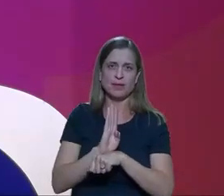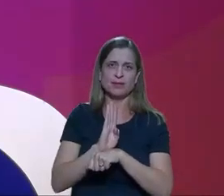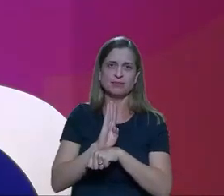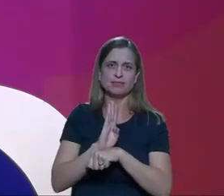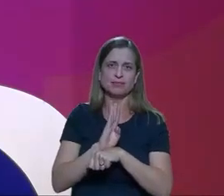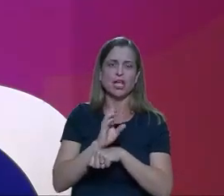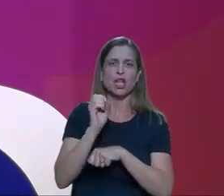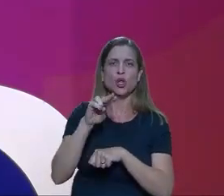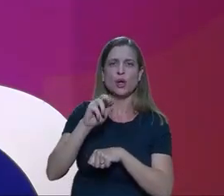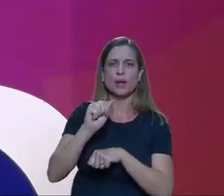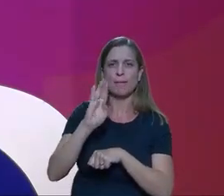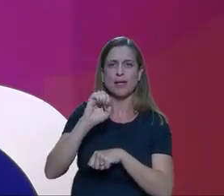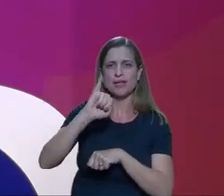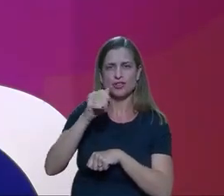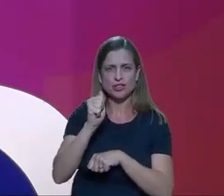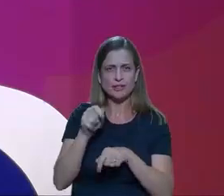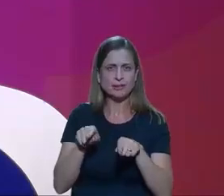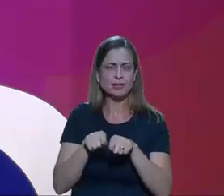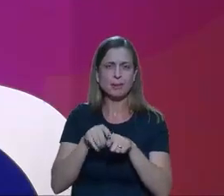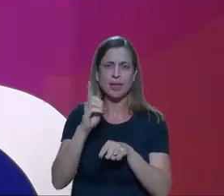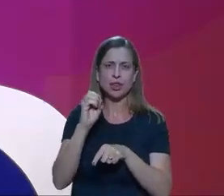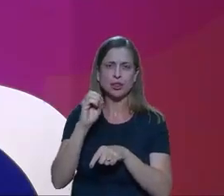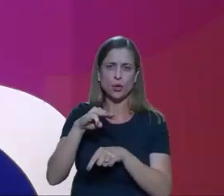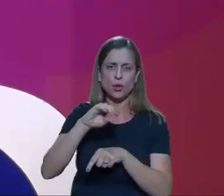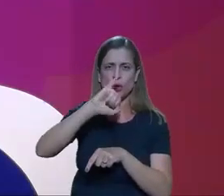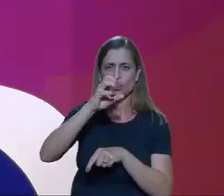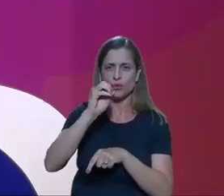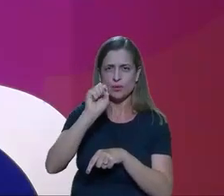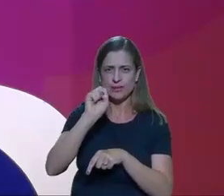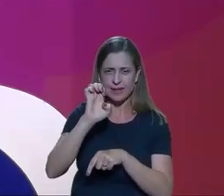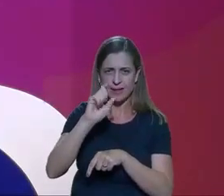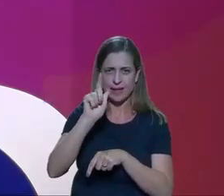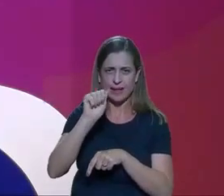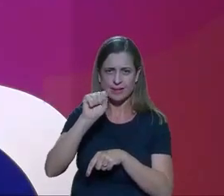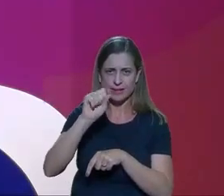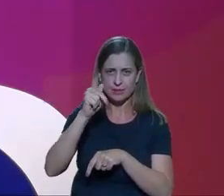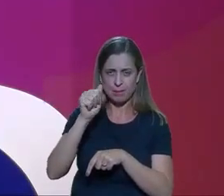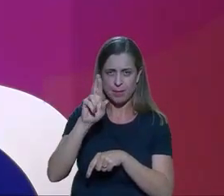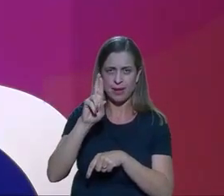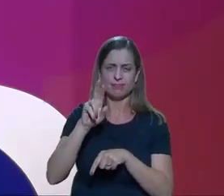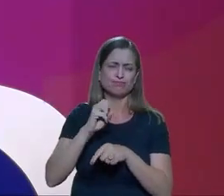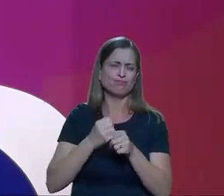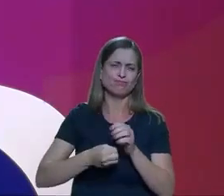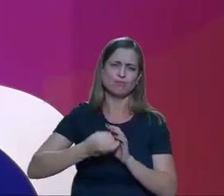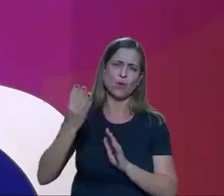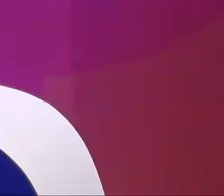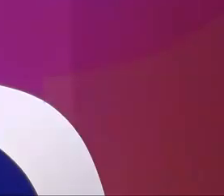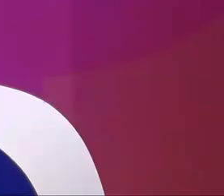da Dona Beija, de Dom José Gaspar e Calmon Barreto, e tantos